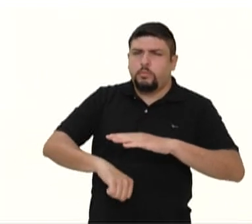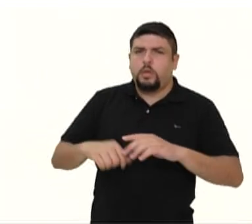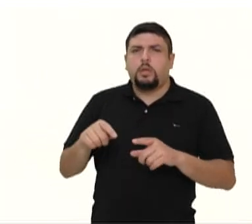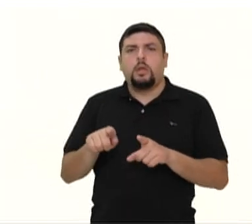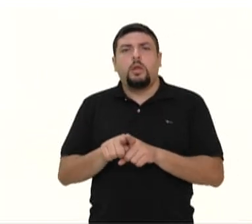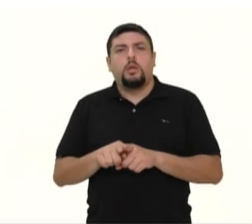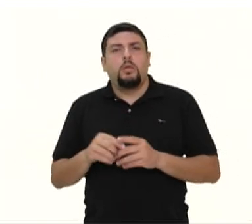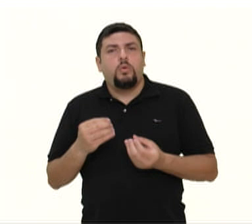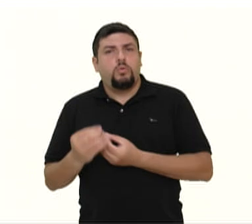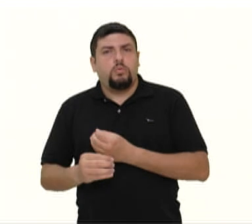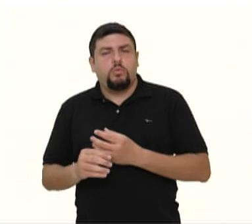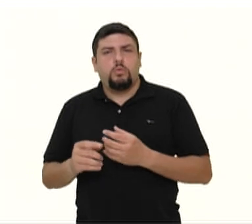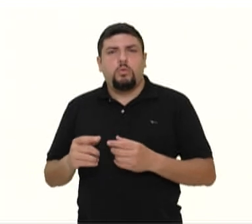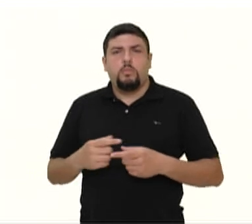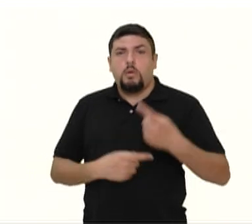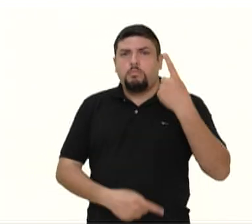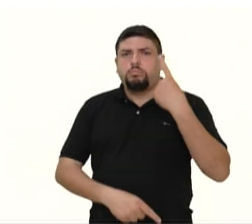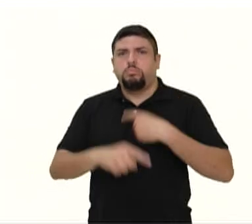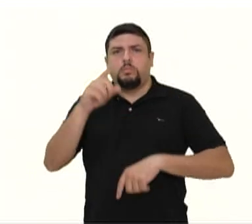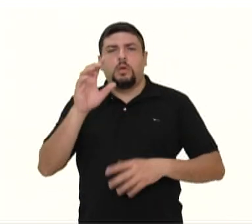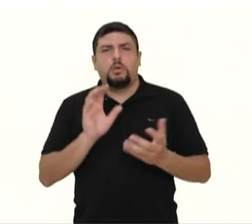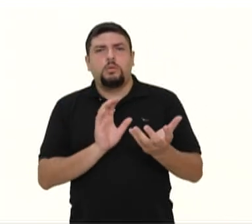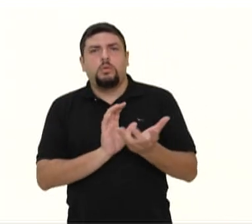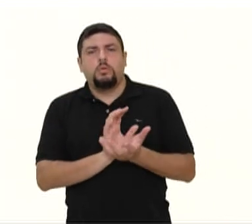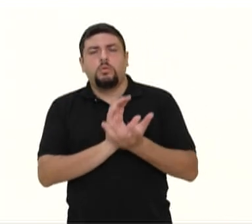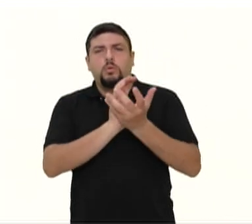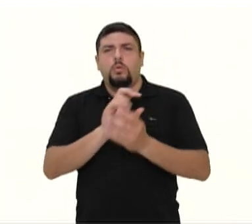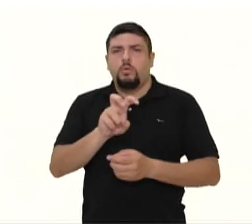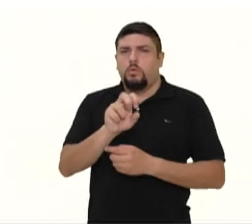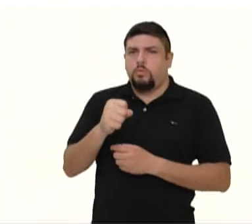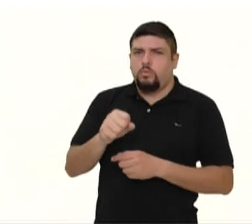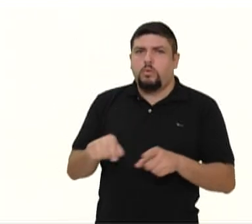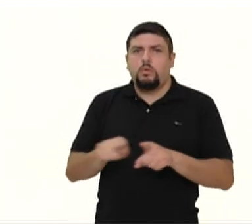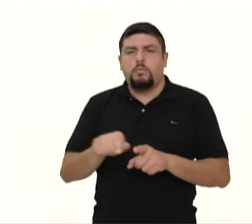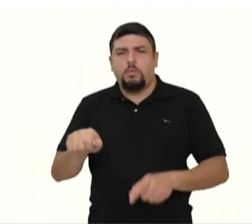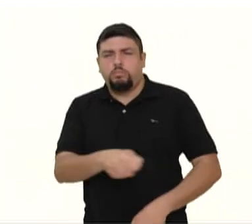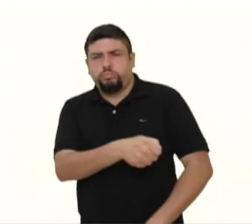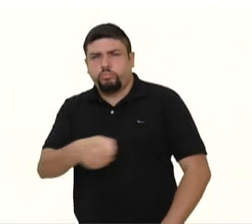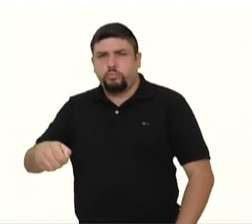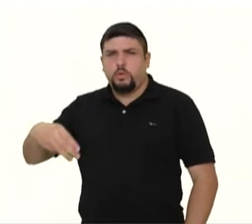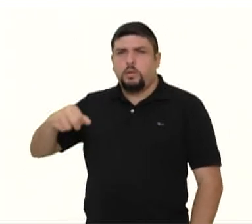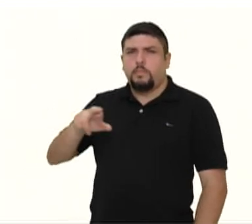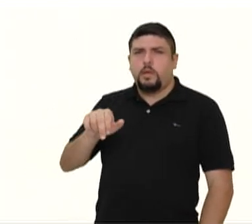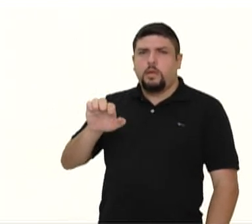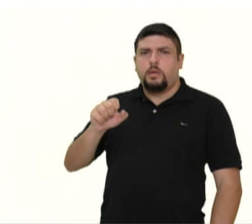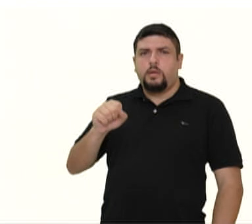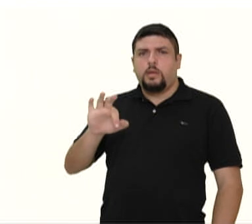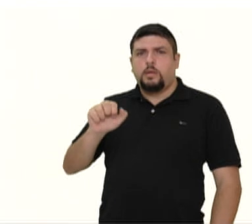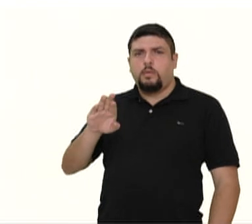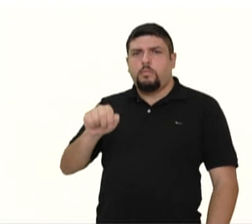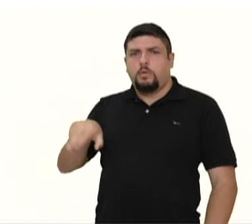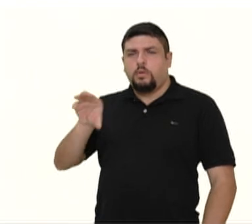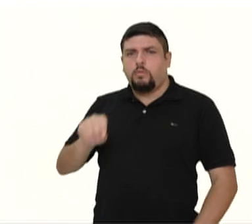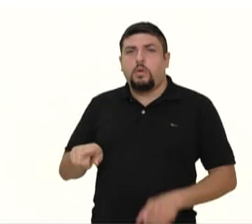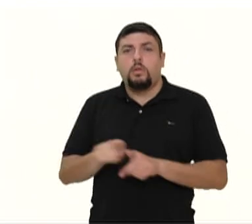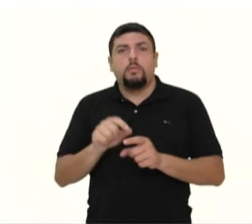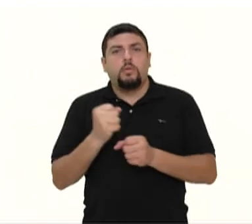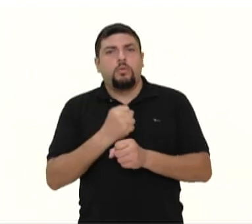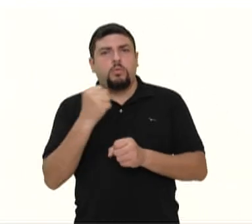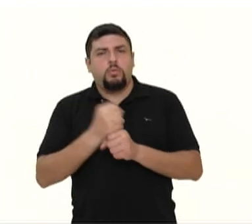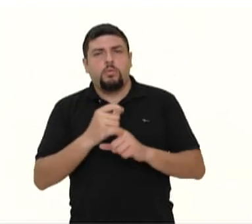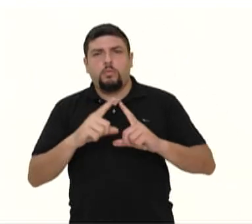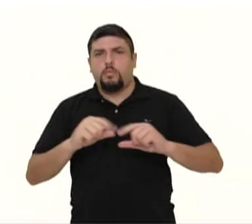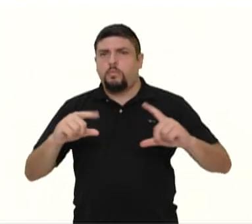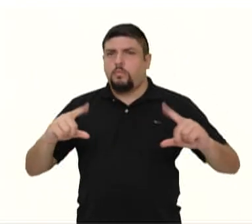superado aí com a Copa do Mundo de 58, com as conquistas do tênis da Maria Esther Bueno. E a construção de Brasília, lembrando